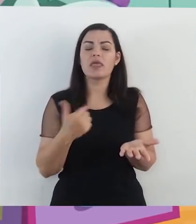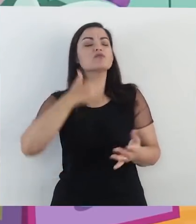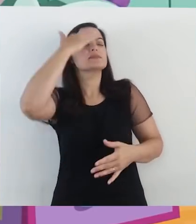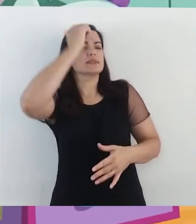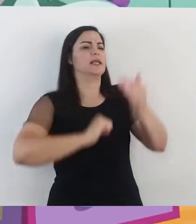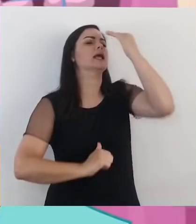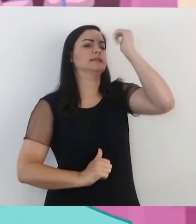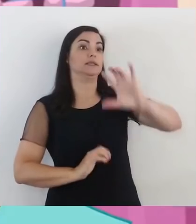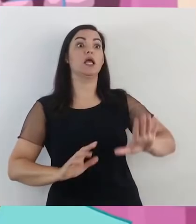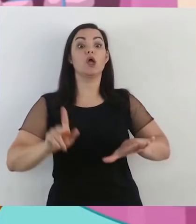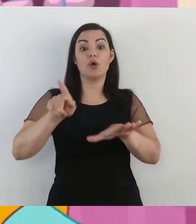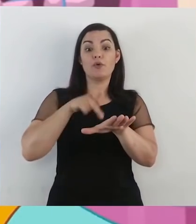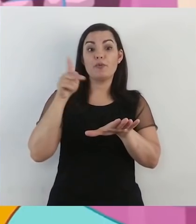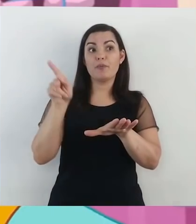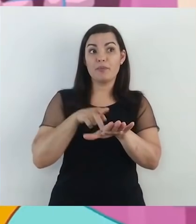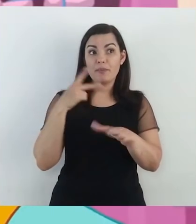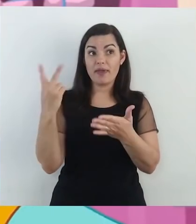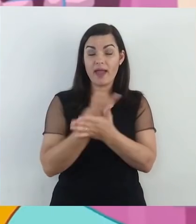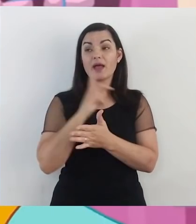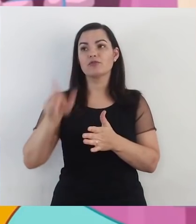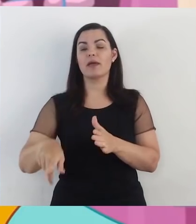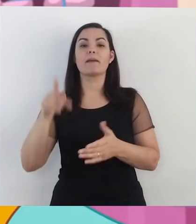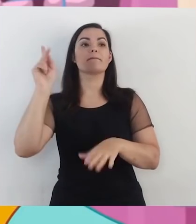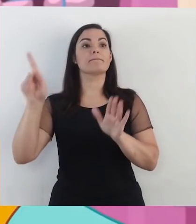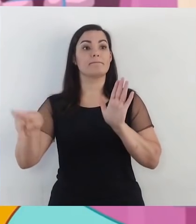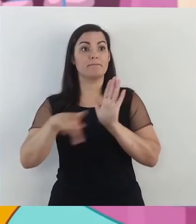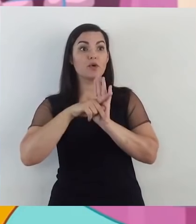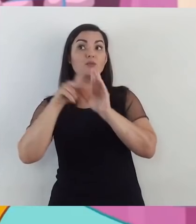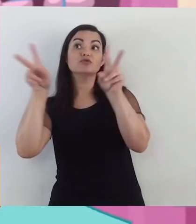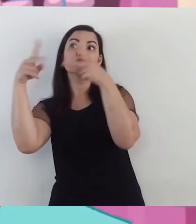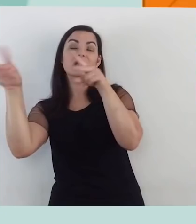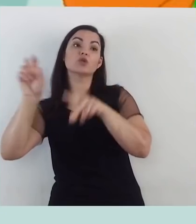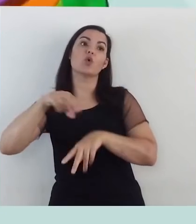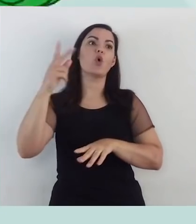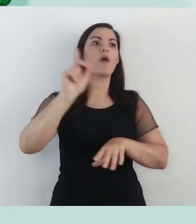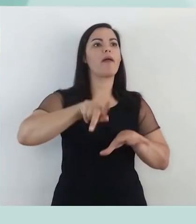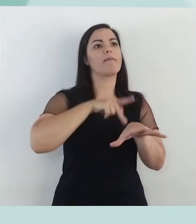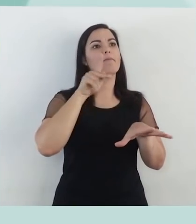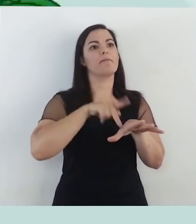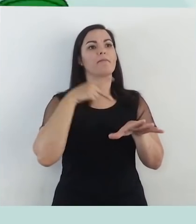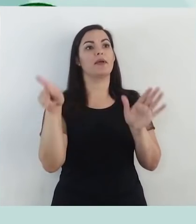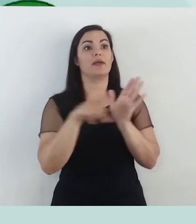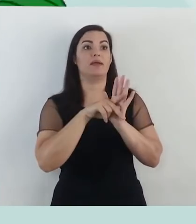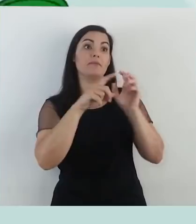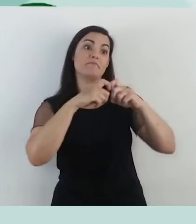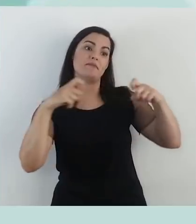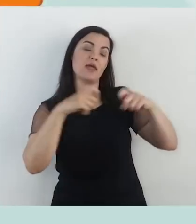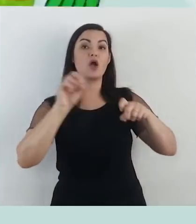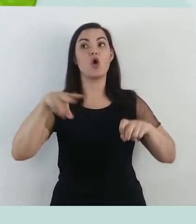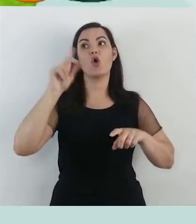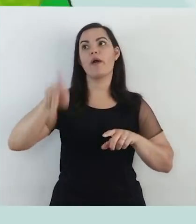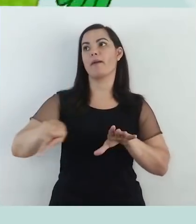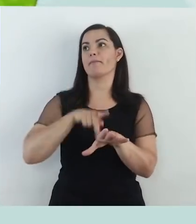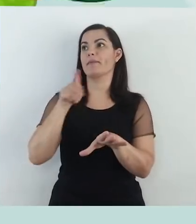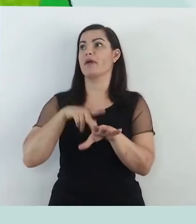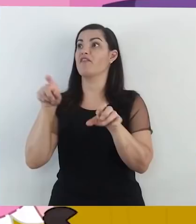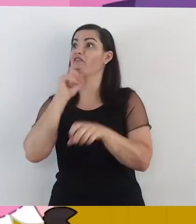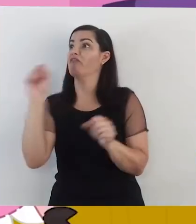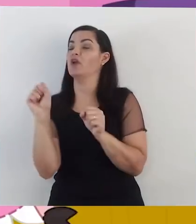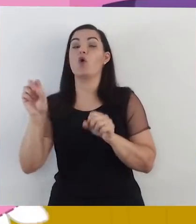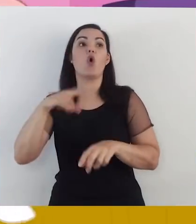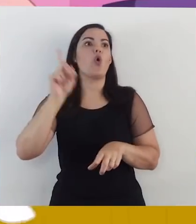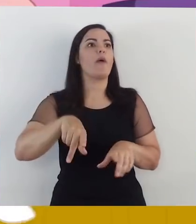Eu sei. O pé errado é o pé de vento. Ou então é o pé de meia. Ou o pé frio. Ou vai ver que é o